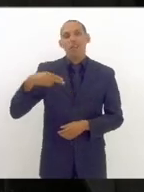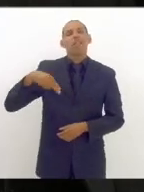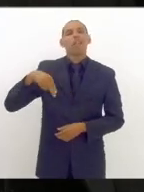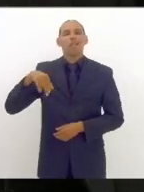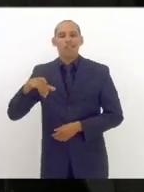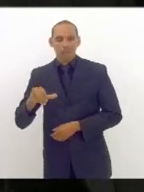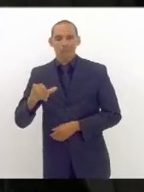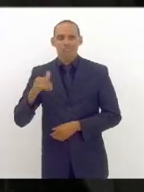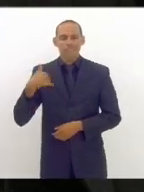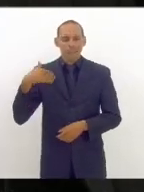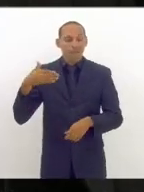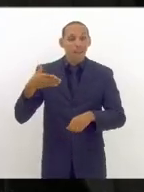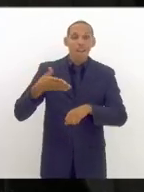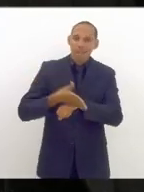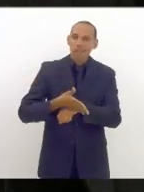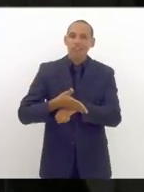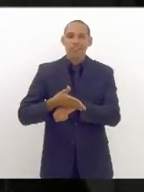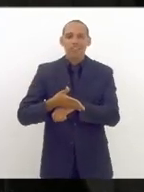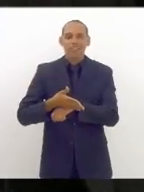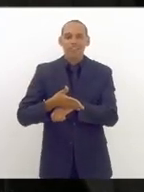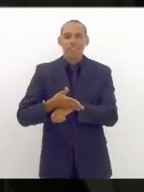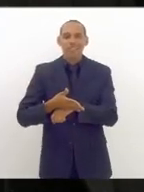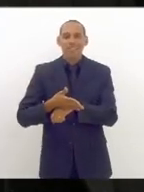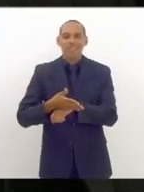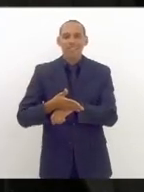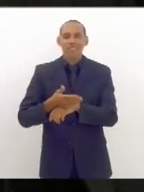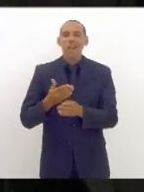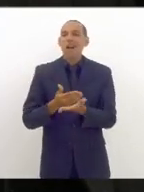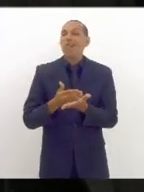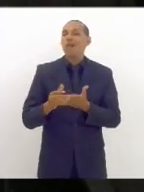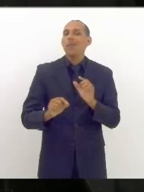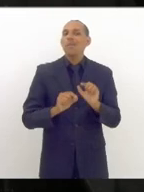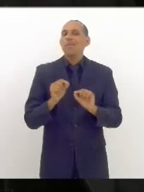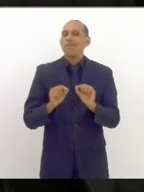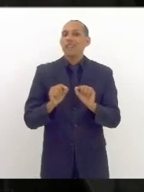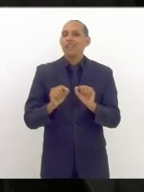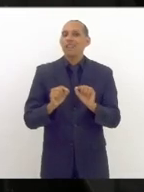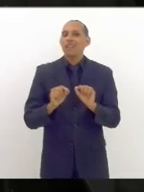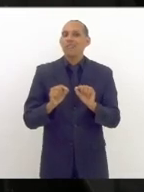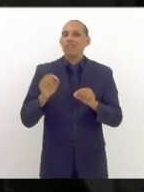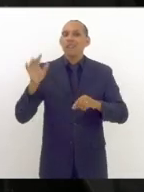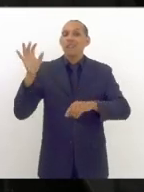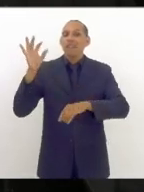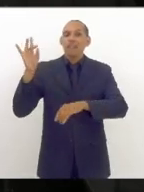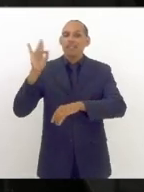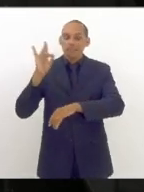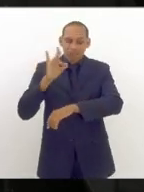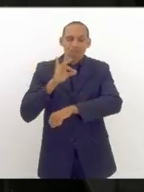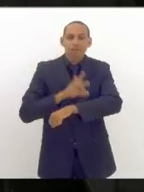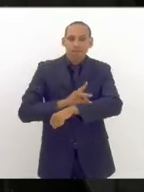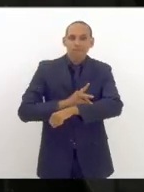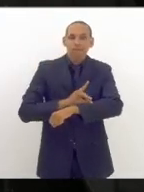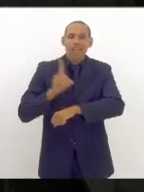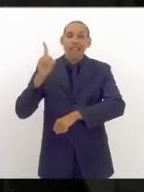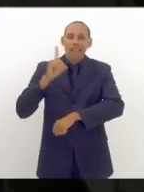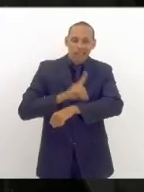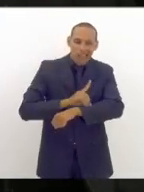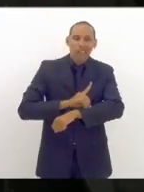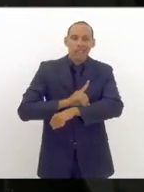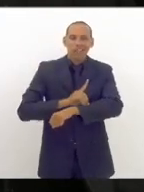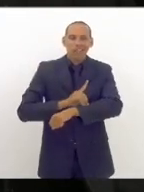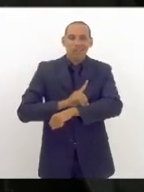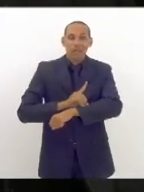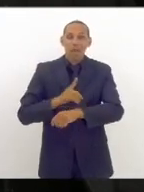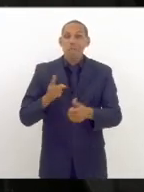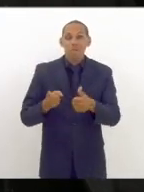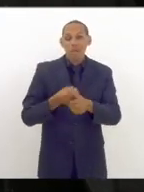Quando eu pisei na secretaria, Marta, iniciava-se um surto de dengue. E foi a primeira pessoa a ter contato dentro do